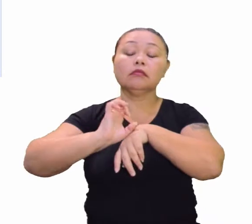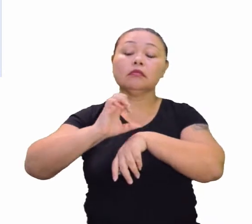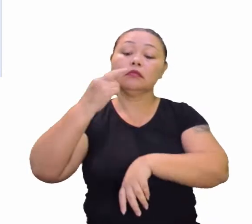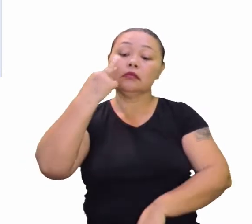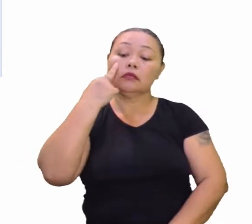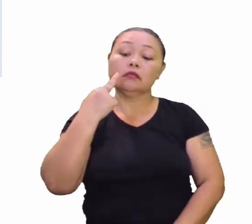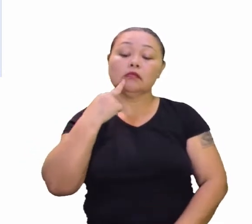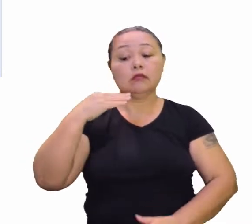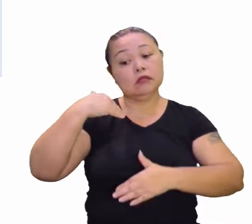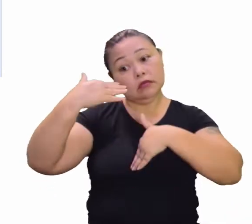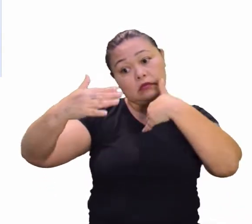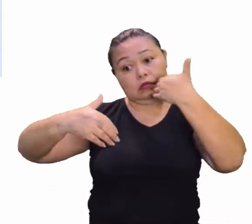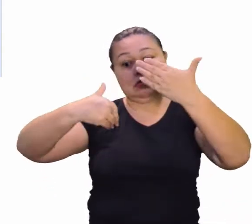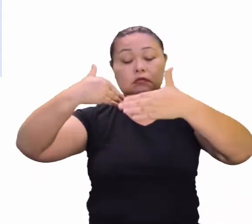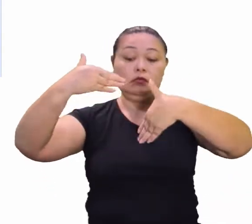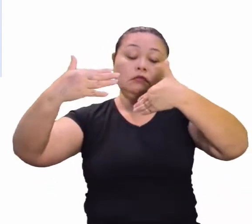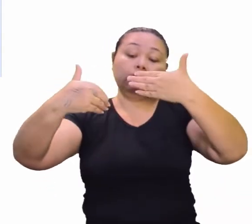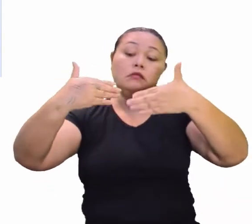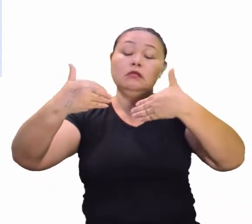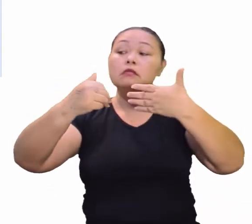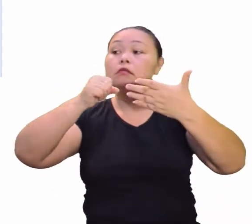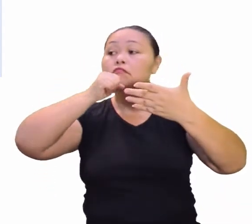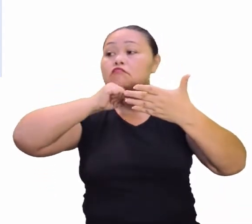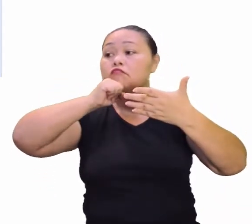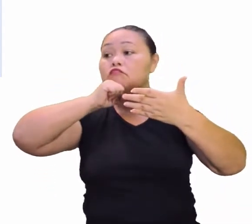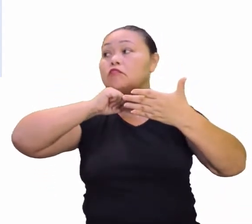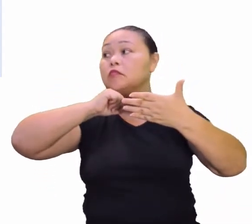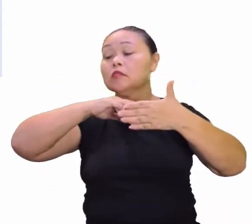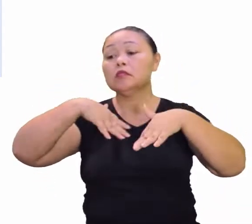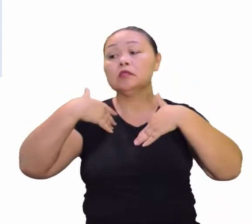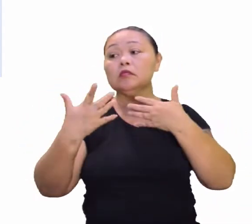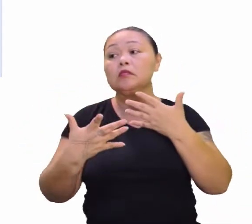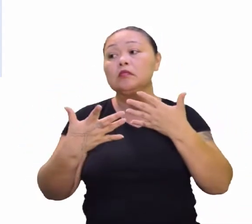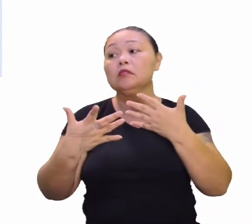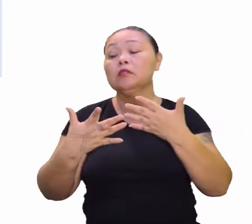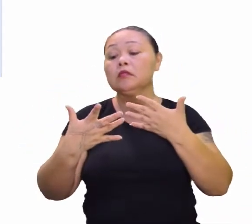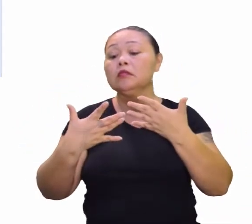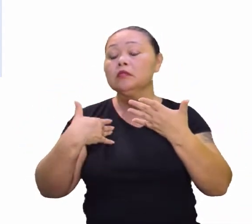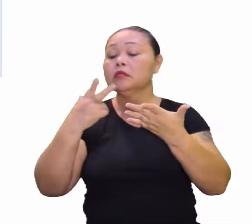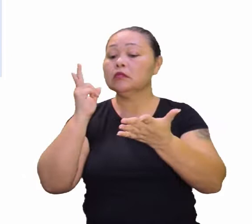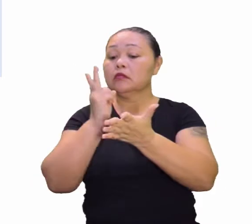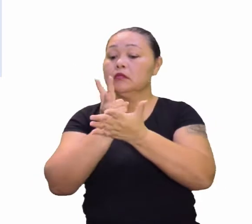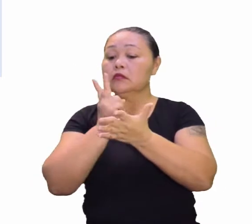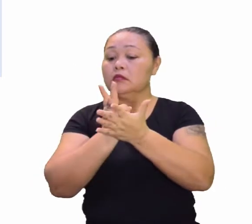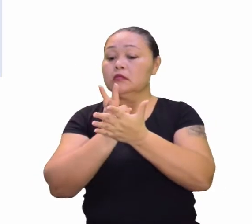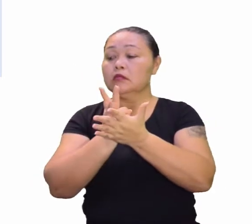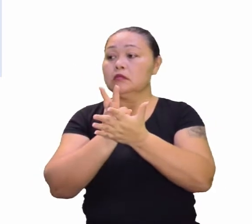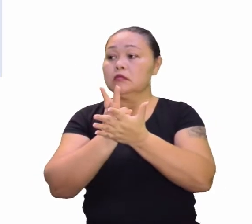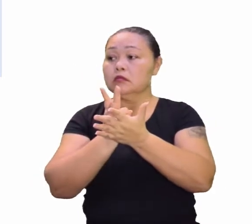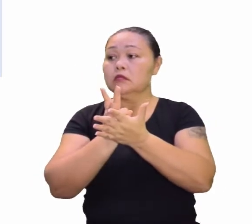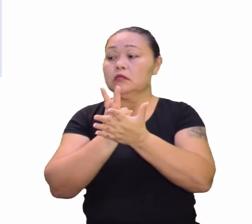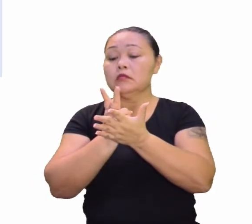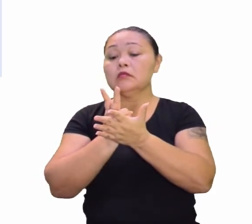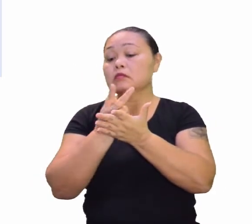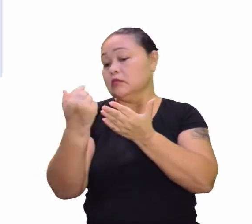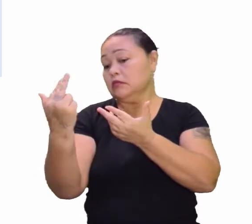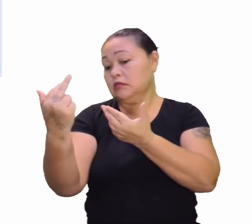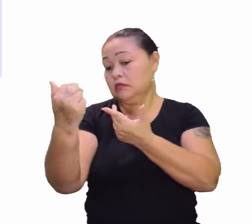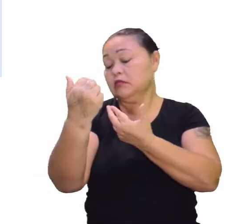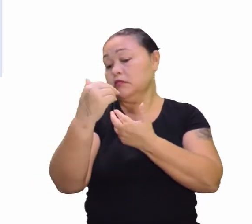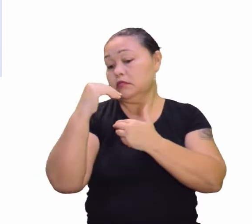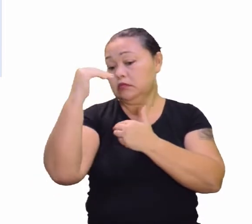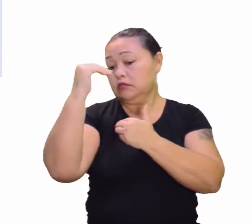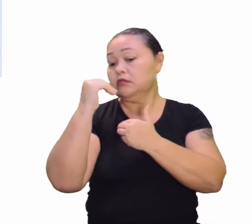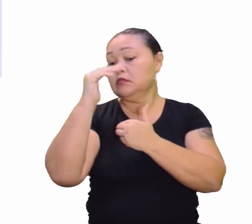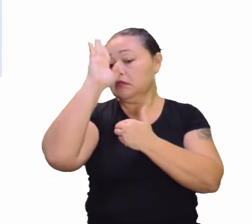no sentido da evolução do envelhecimento da população, seguindo a mesma tendência nível Brasil.